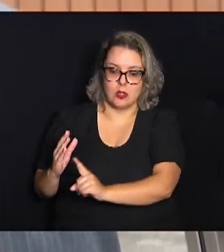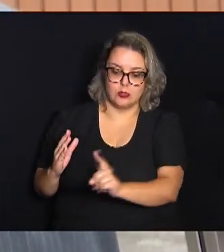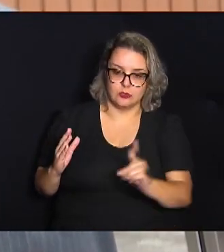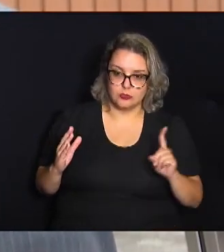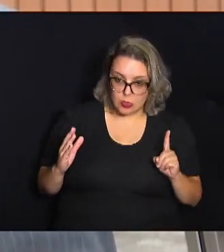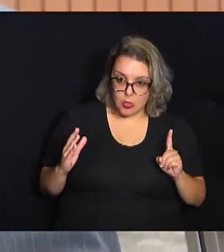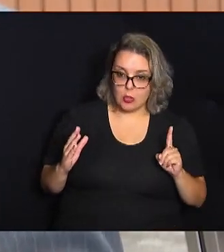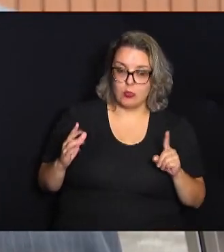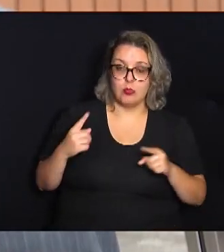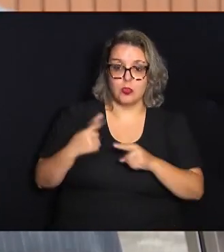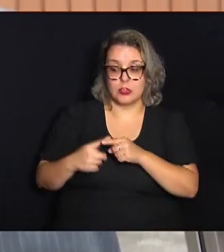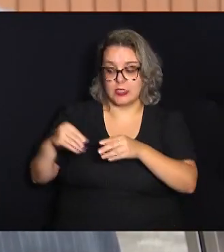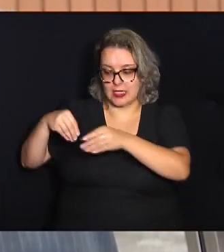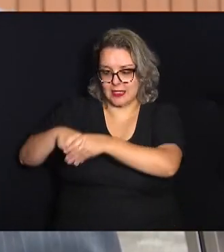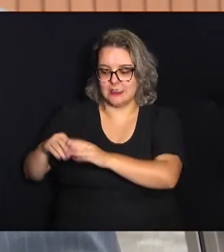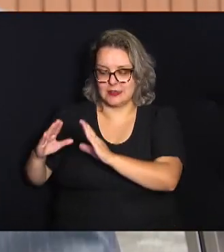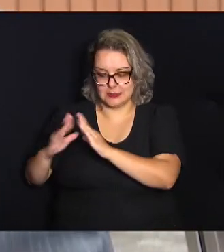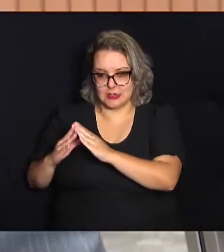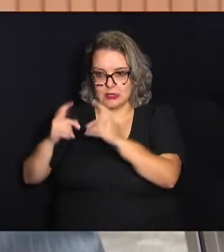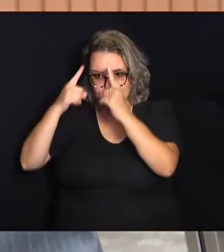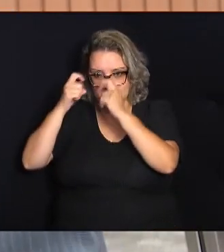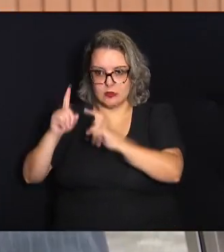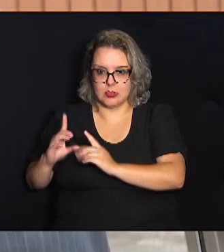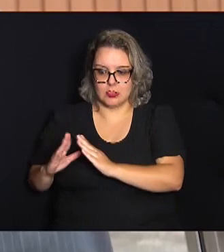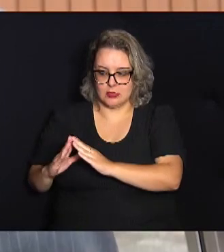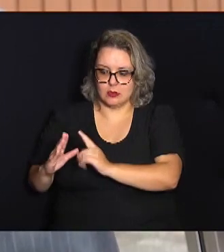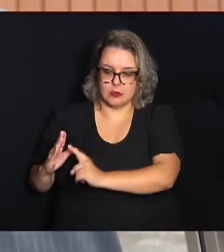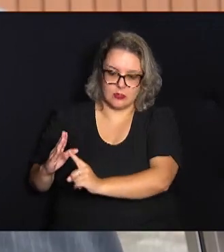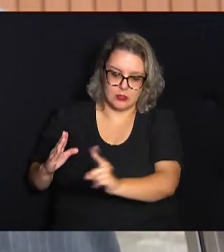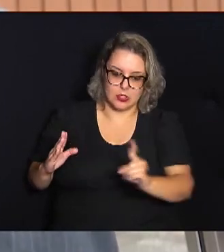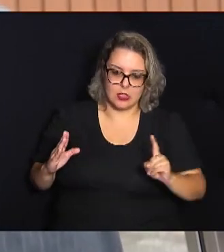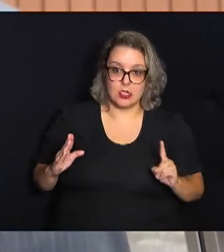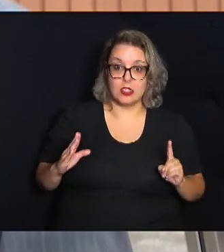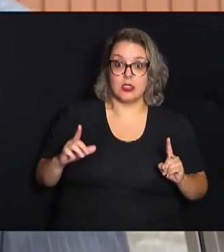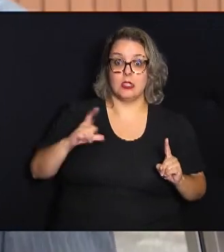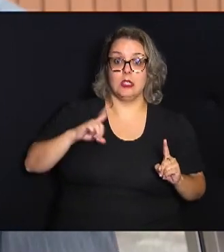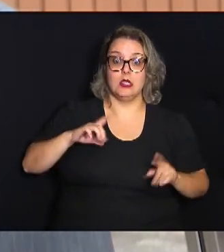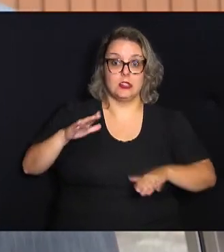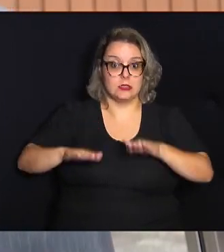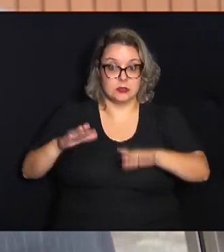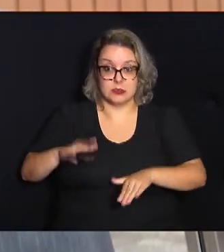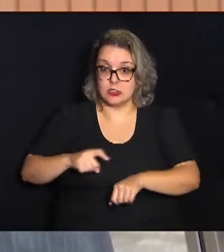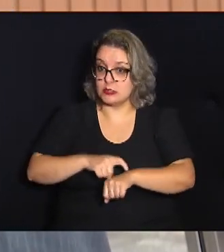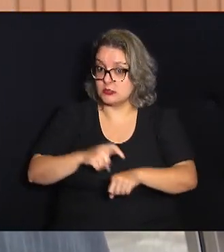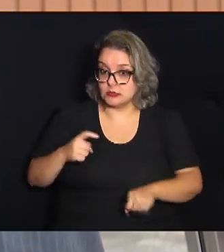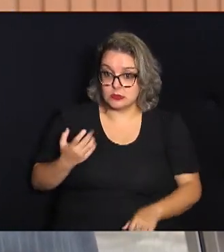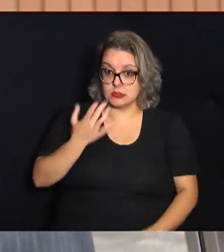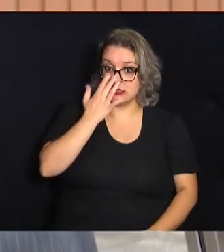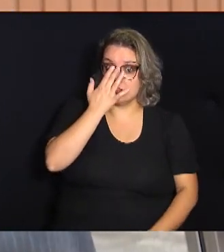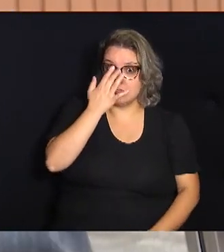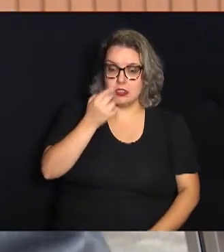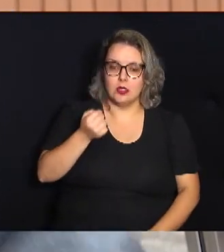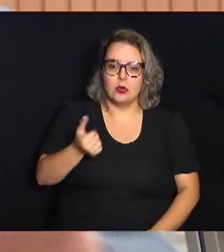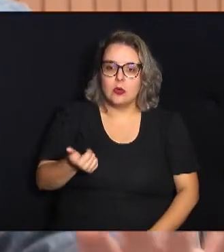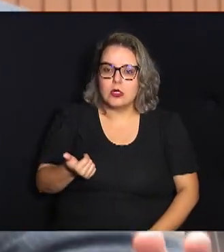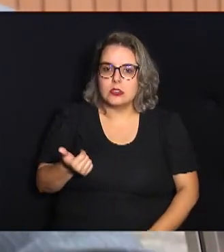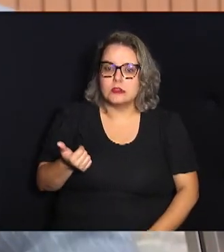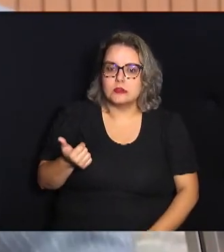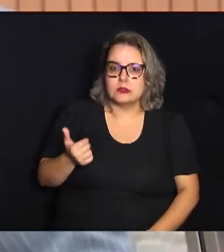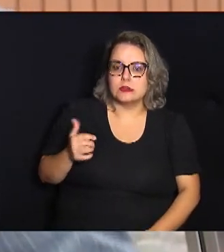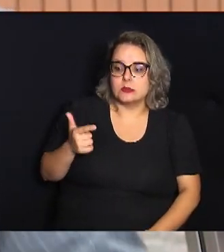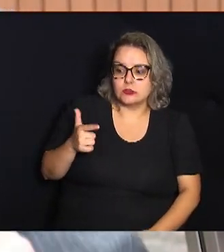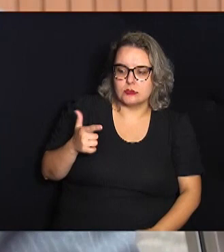de uma violência, muitas vezes há situações que ela tem que ficar quase que incomunicável